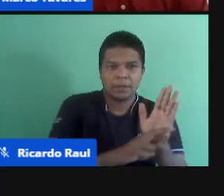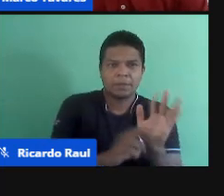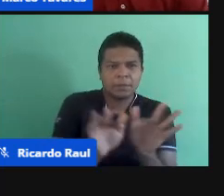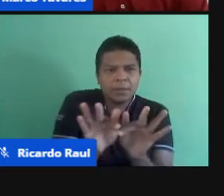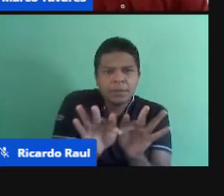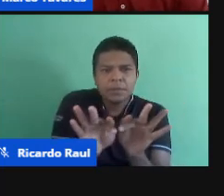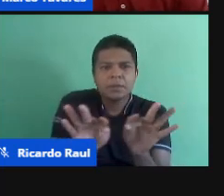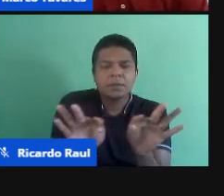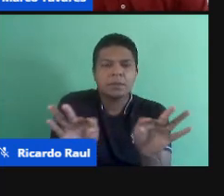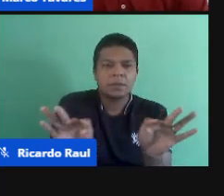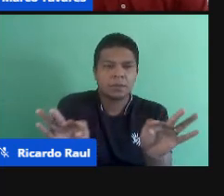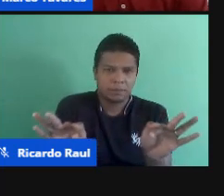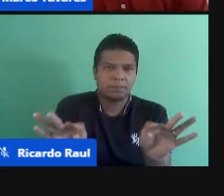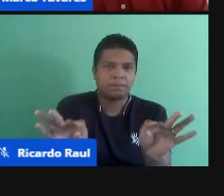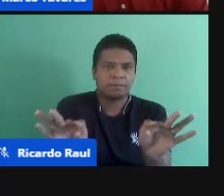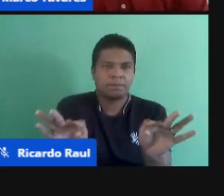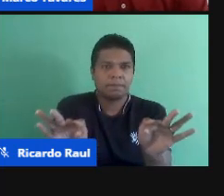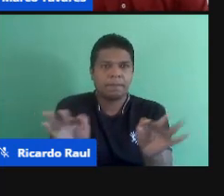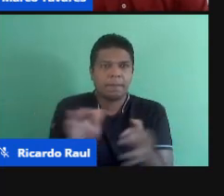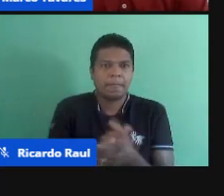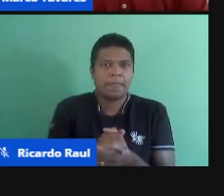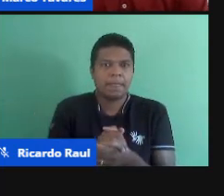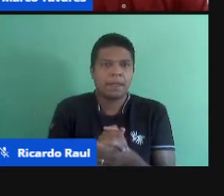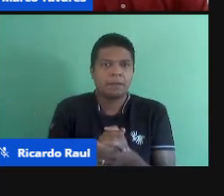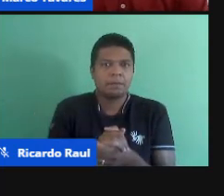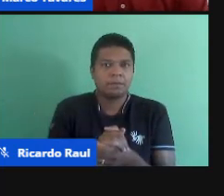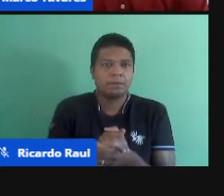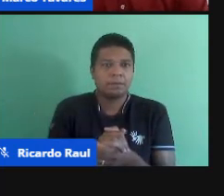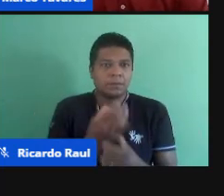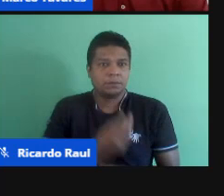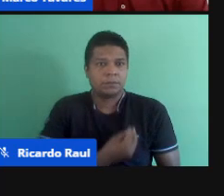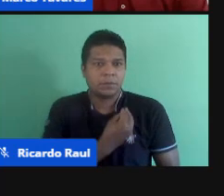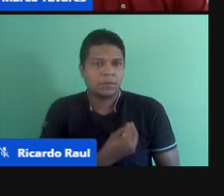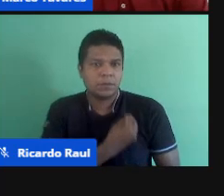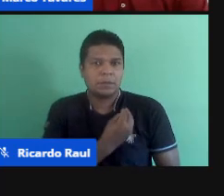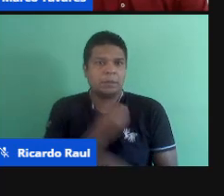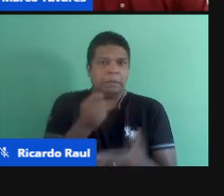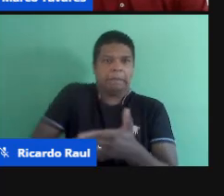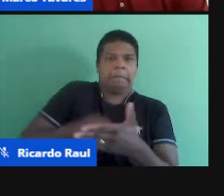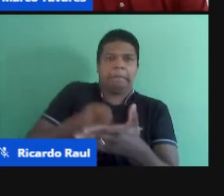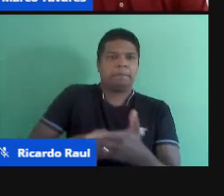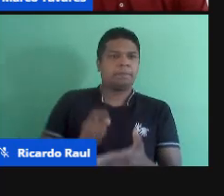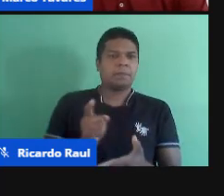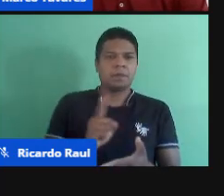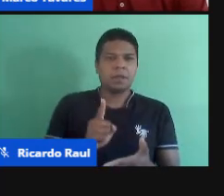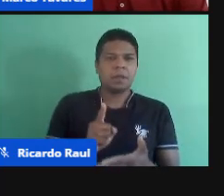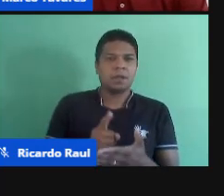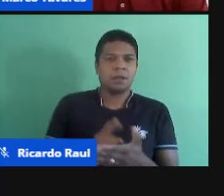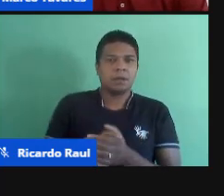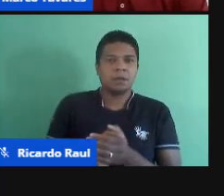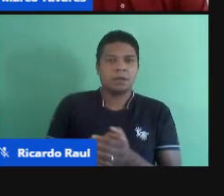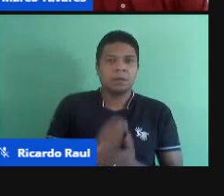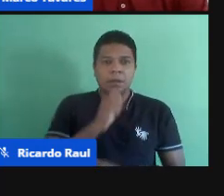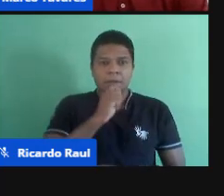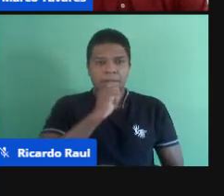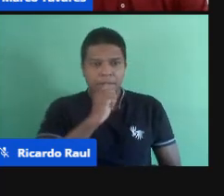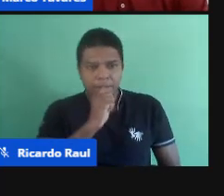simplificadas, a participação da criança é menos exigida, a arbitragem que a